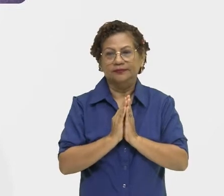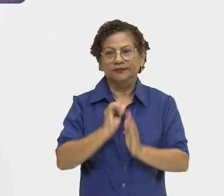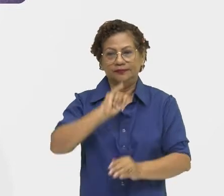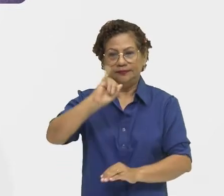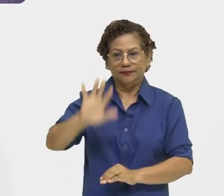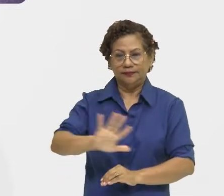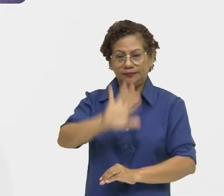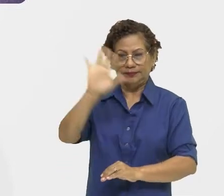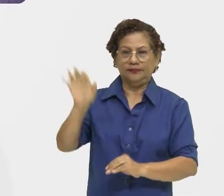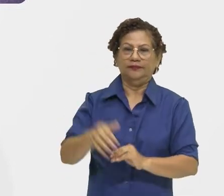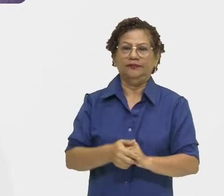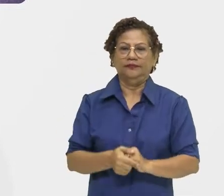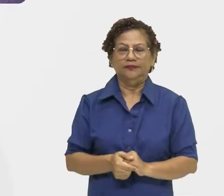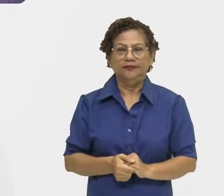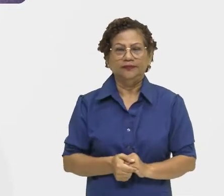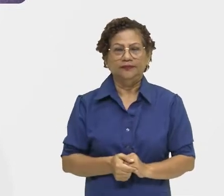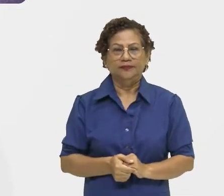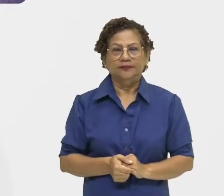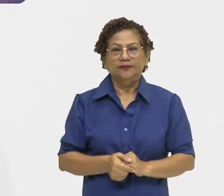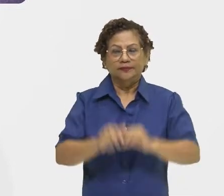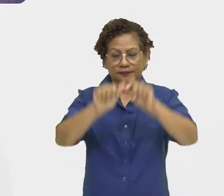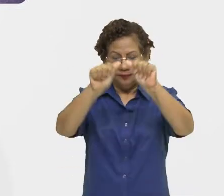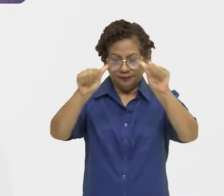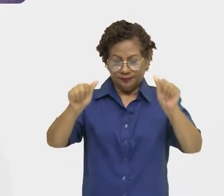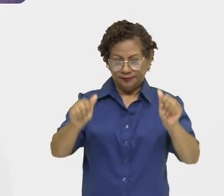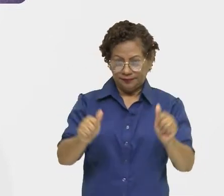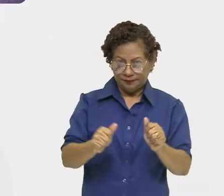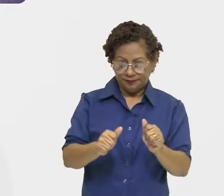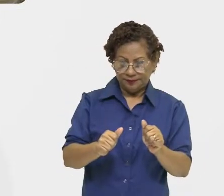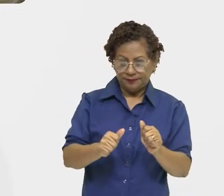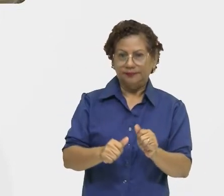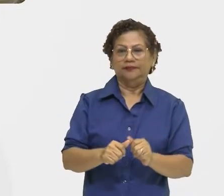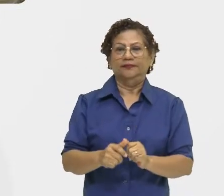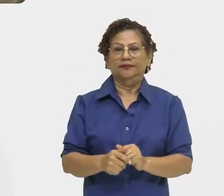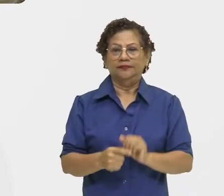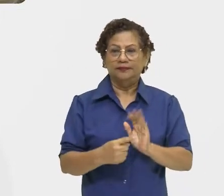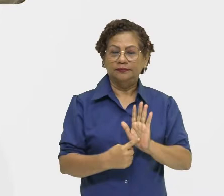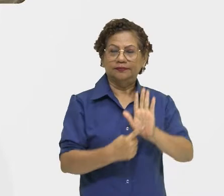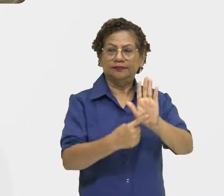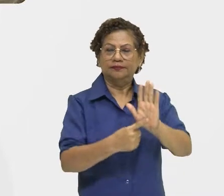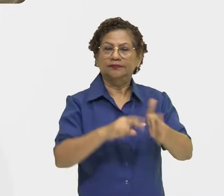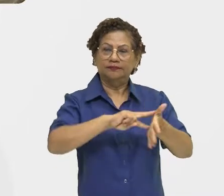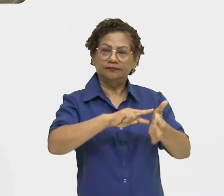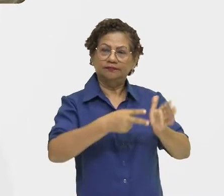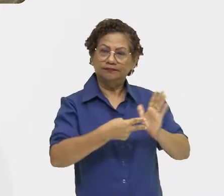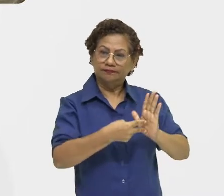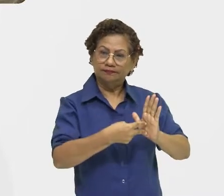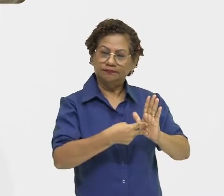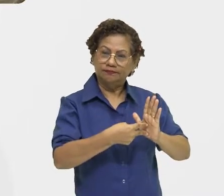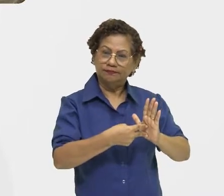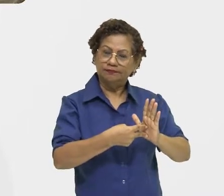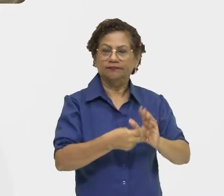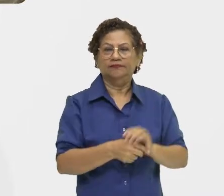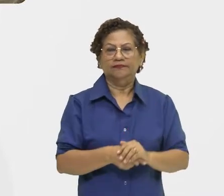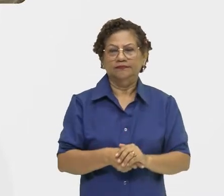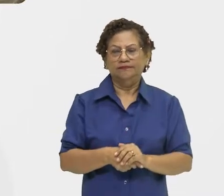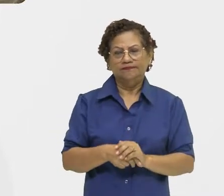escultura, apesar das convenções, as estátuas eram representadas de acordo com os